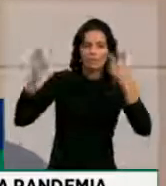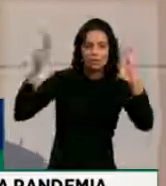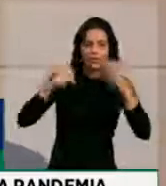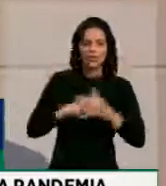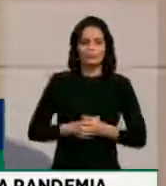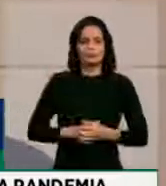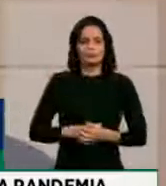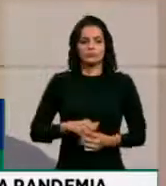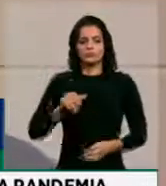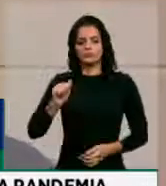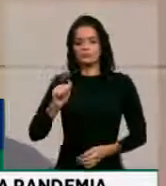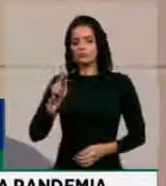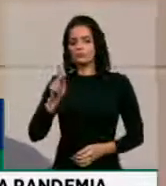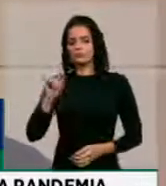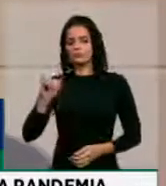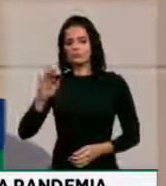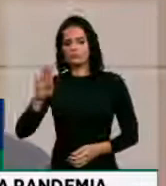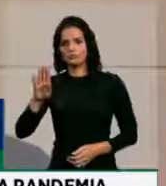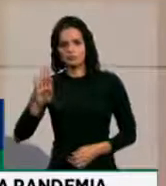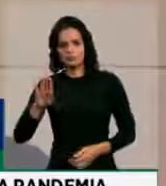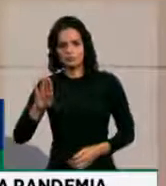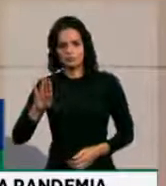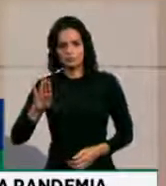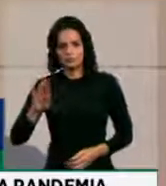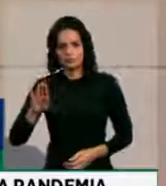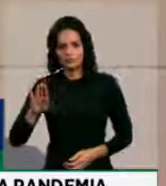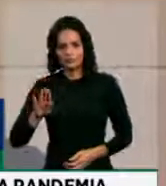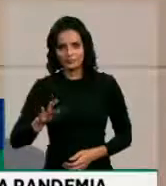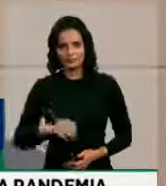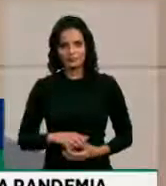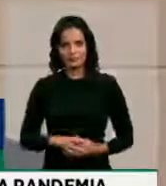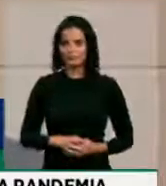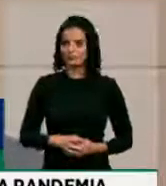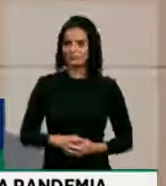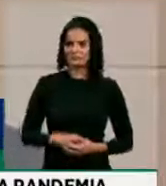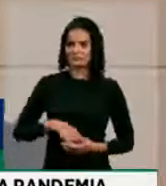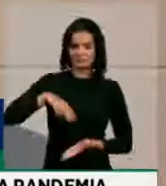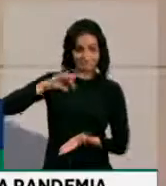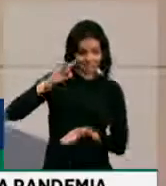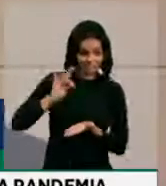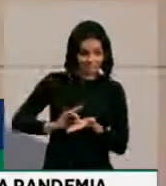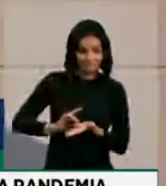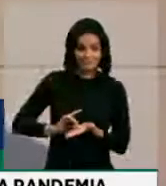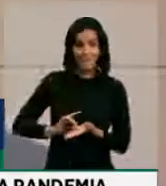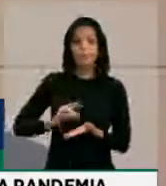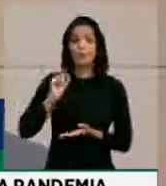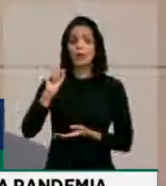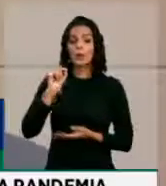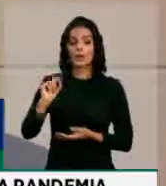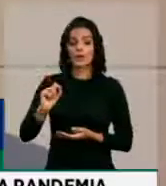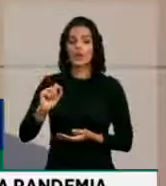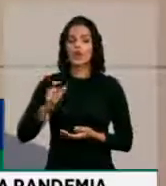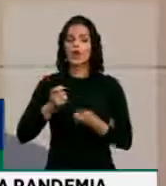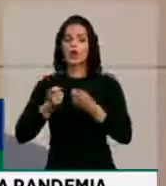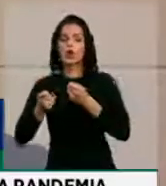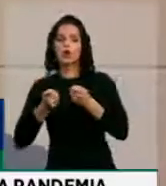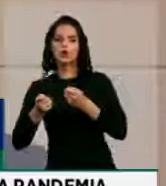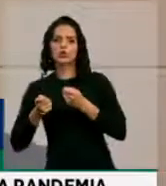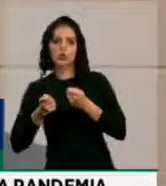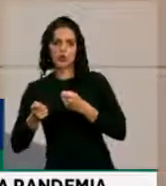reconhecimento da PIB como legitimada para exercer, ou para provocar, melhor dizendo, o controle